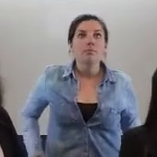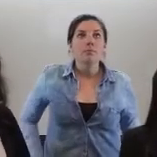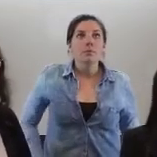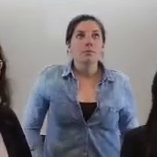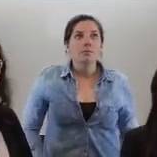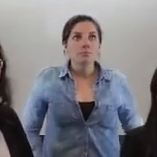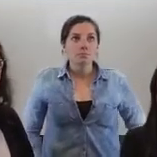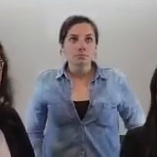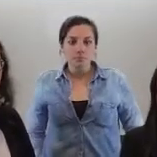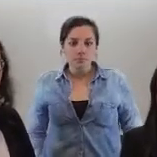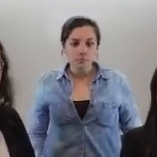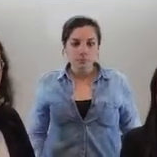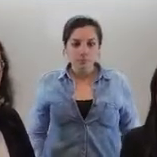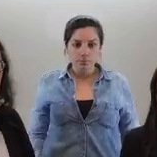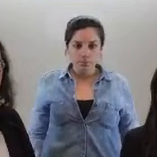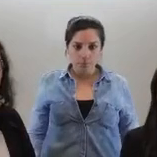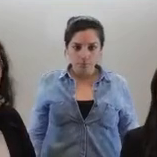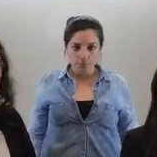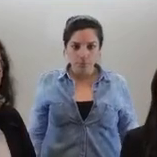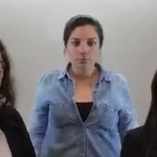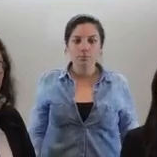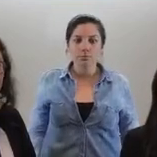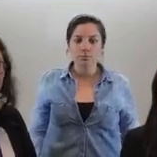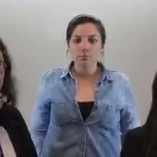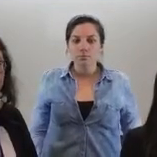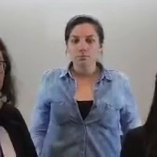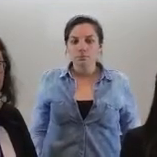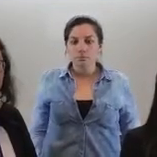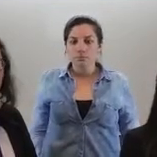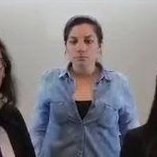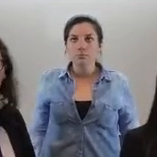aqui. Então, eu tenho a opção, então, de fazer a busca aqui no